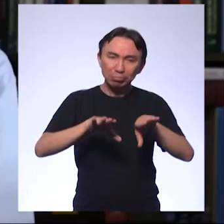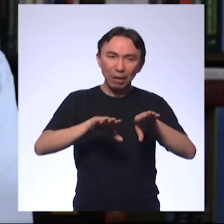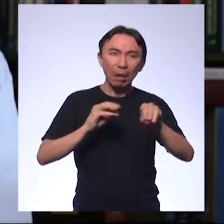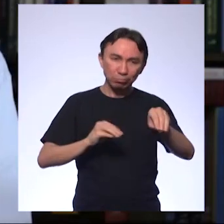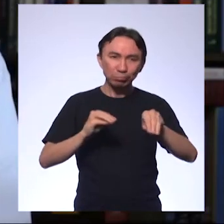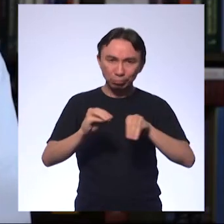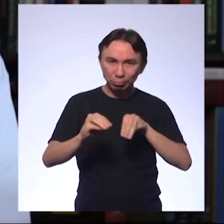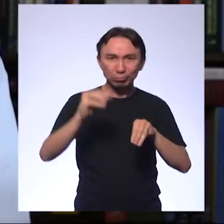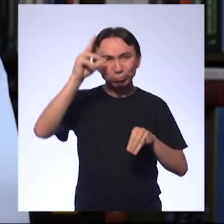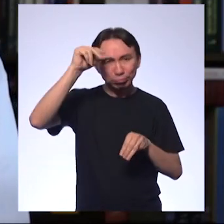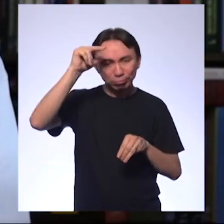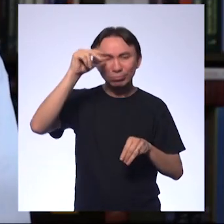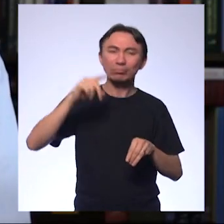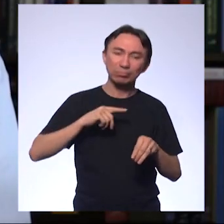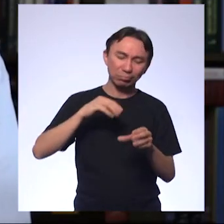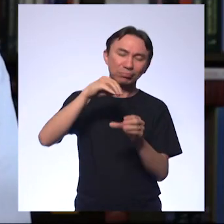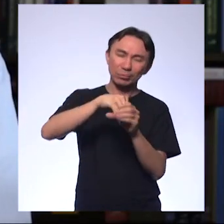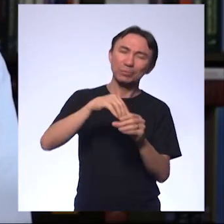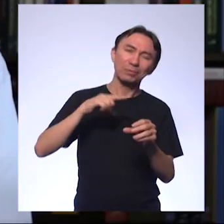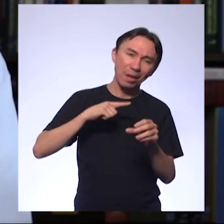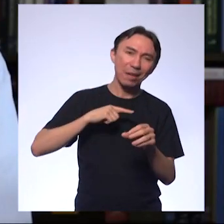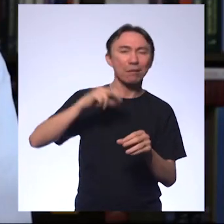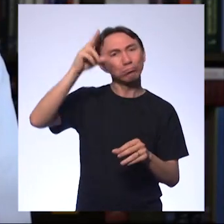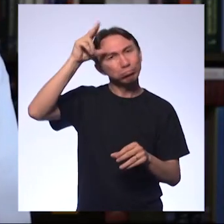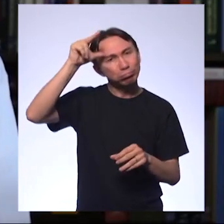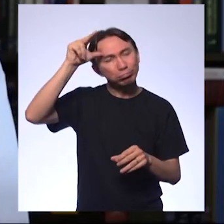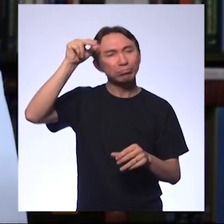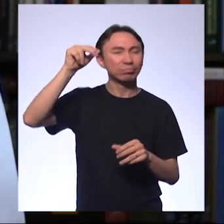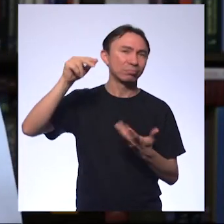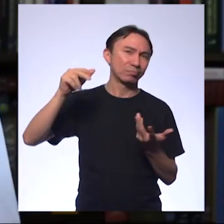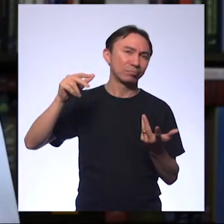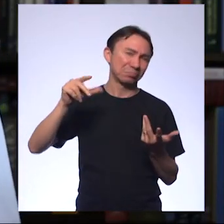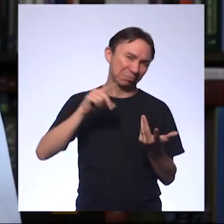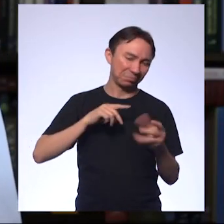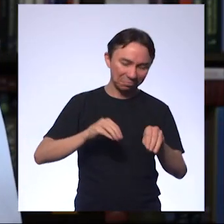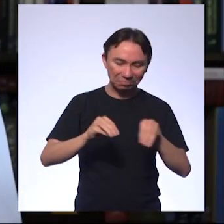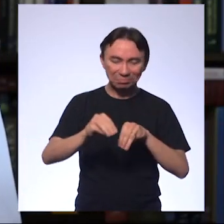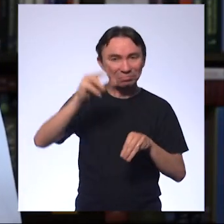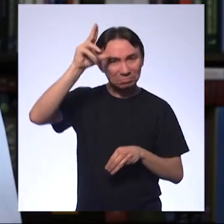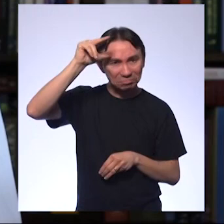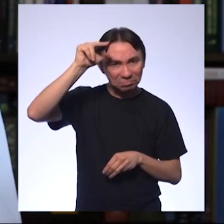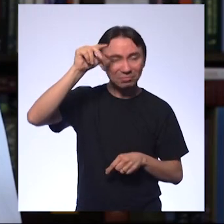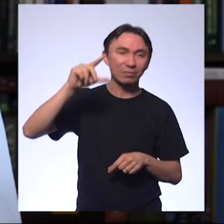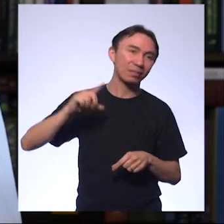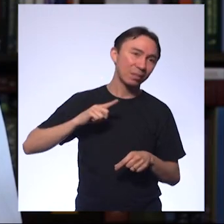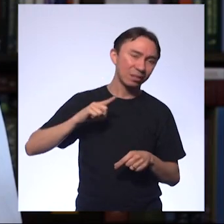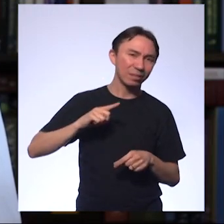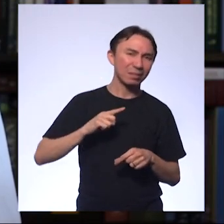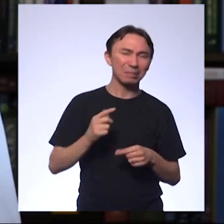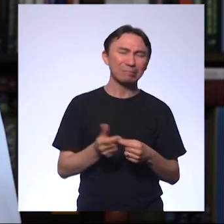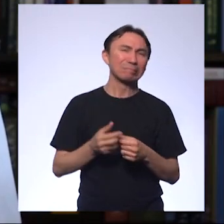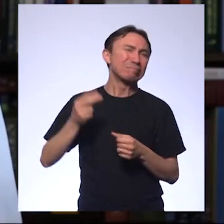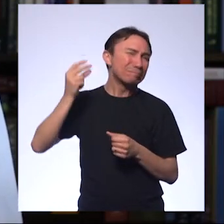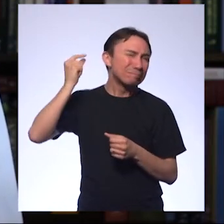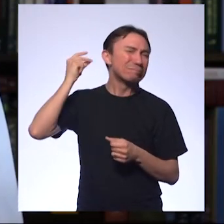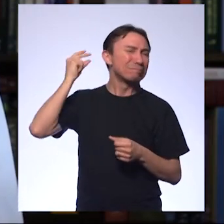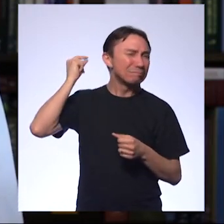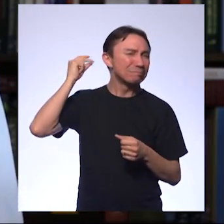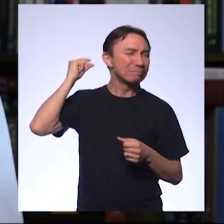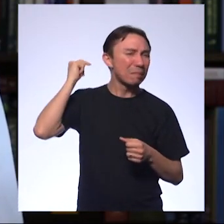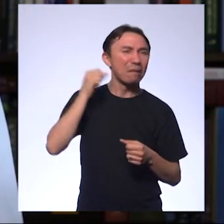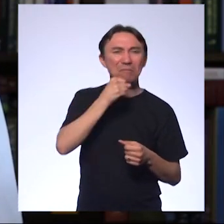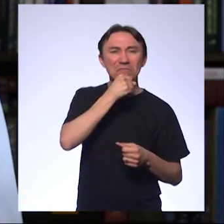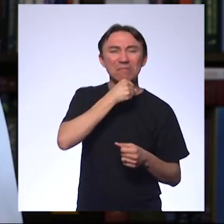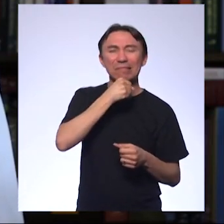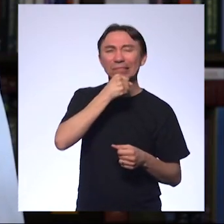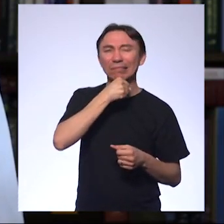dela nós temos as peças de xadrez. Né? Você sabe que o jogo de xadrez é um jogo que tem uma longa história,